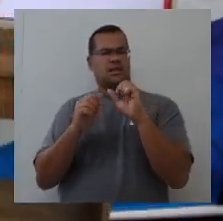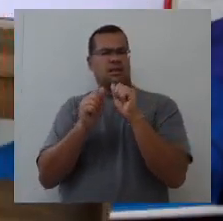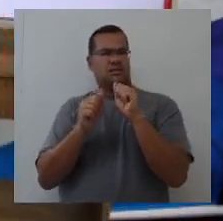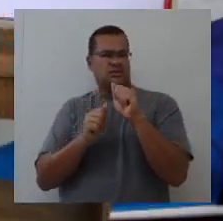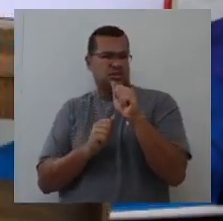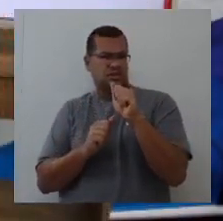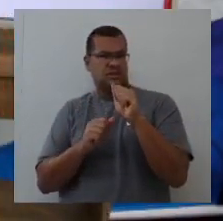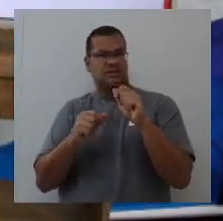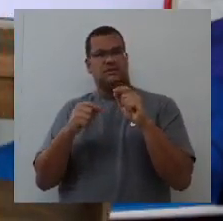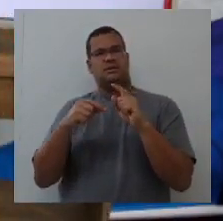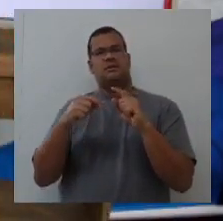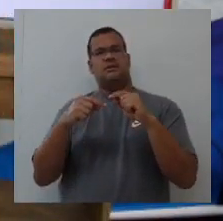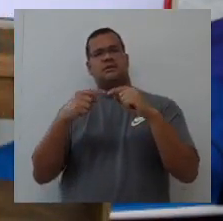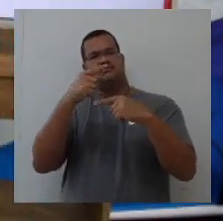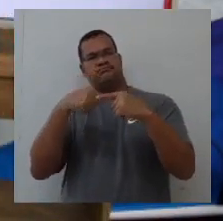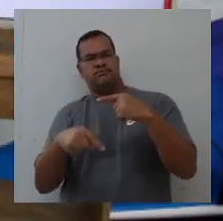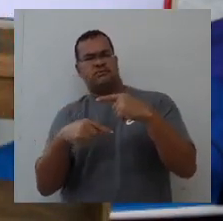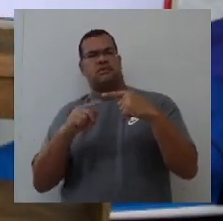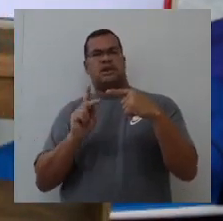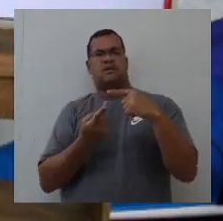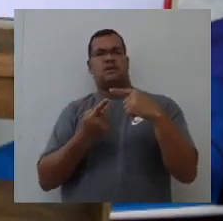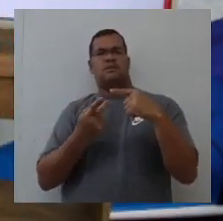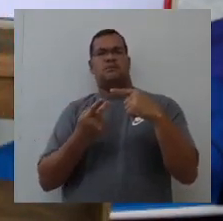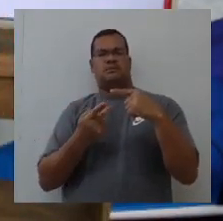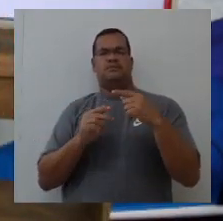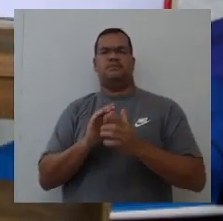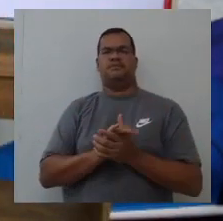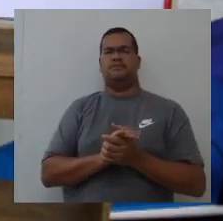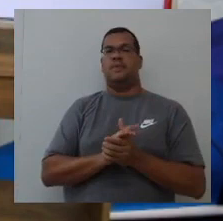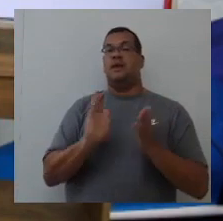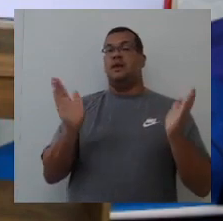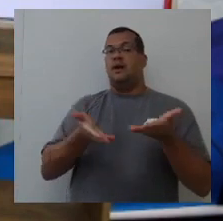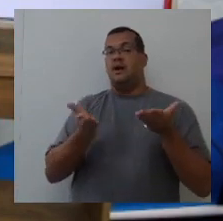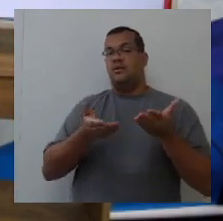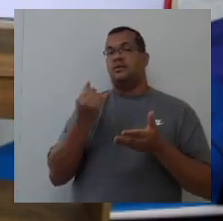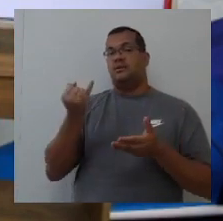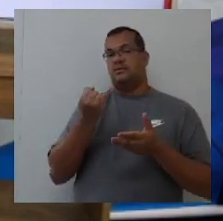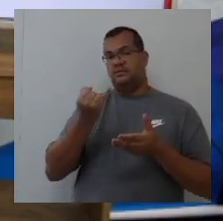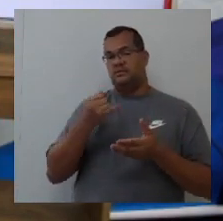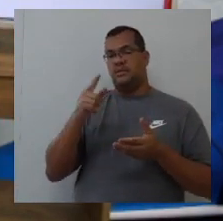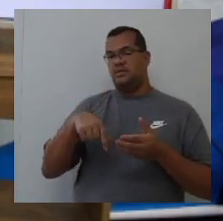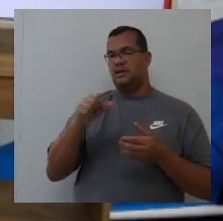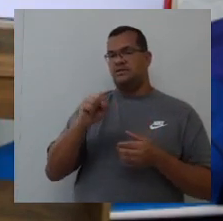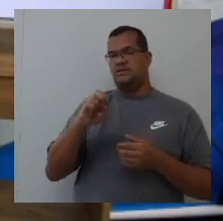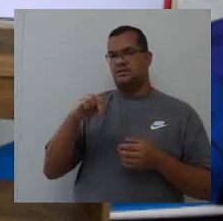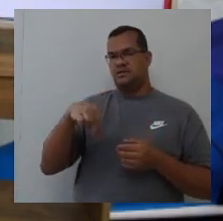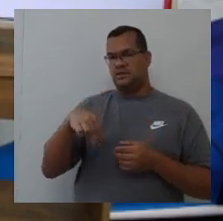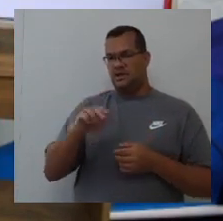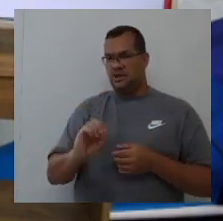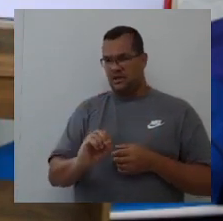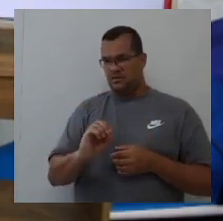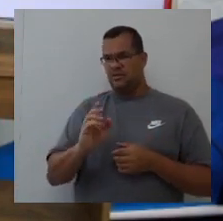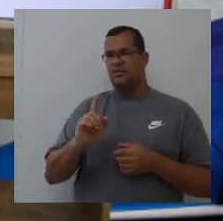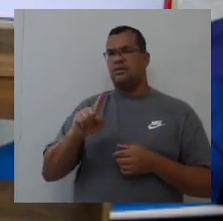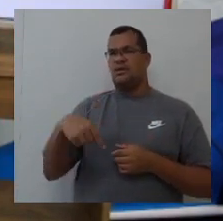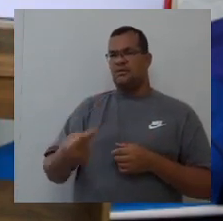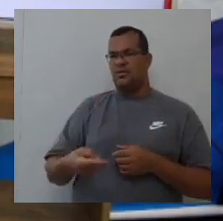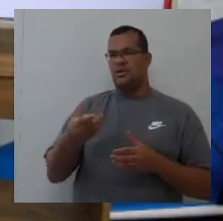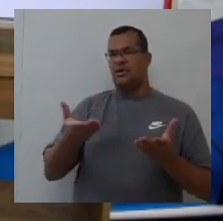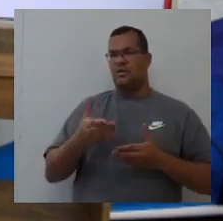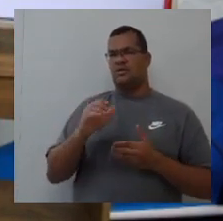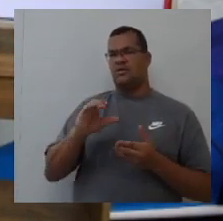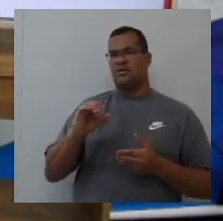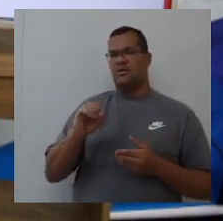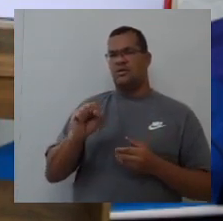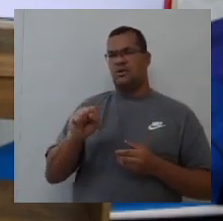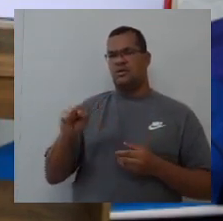a hipotenusa, beleza? Segunda relação trigonométrica importante. A primeira foi seno, a segunda cosseno e a